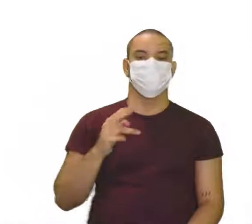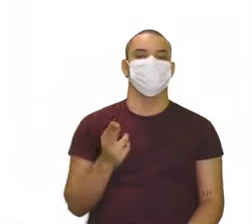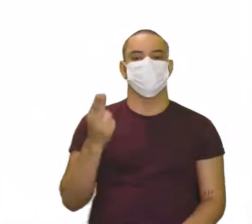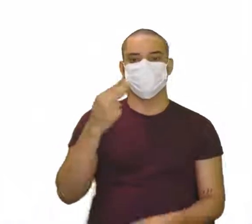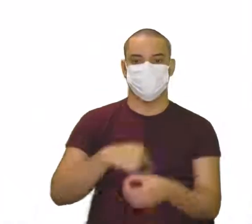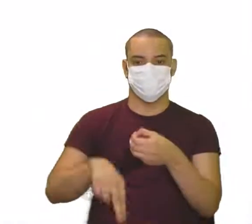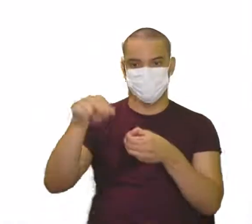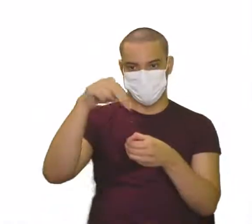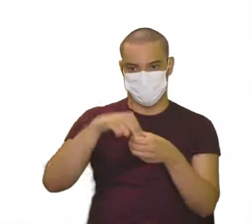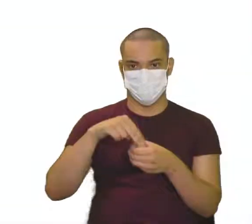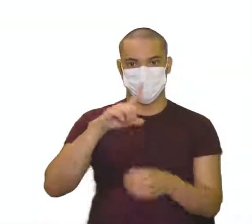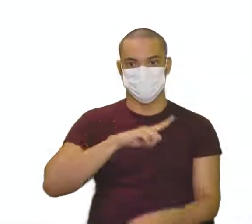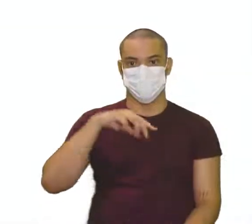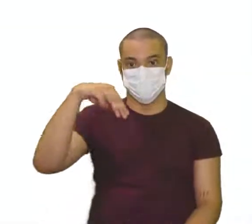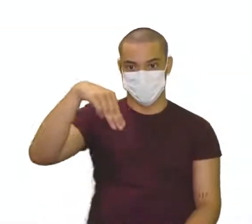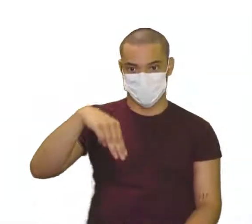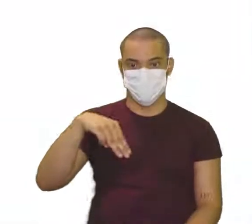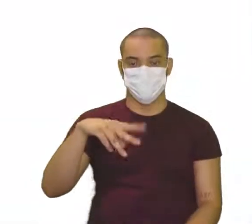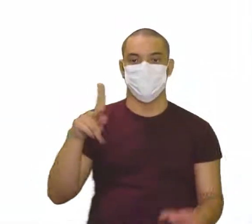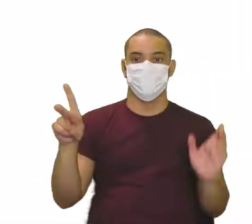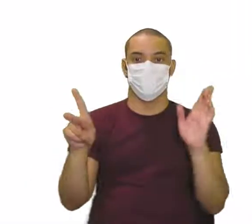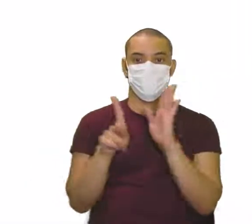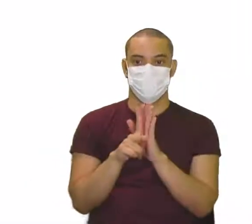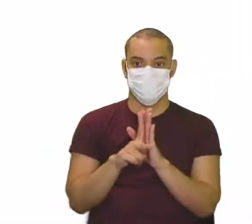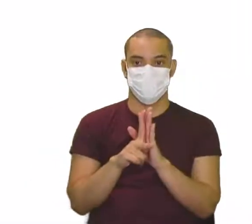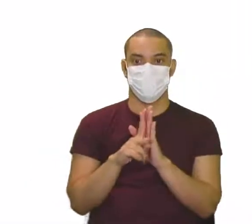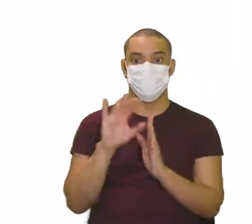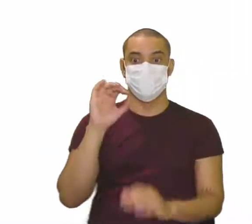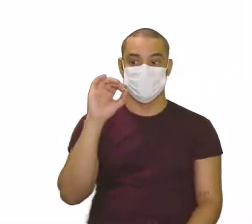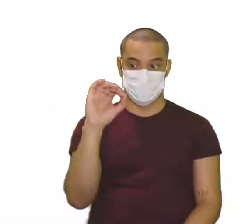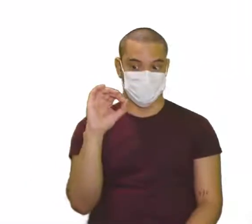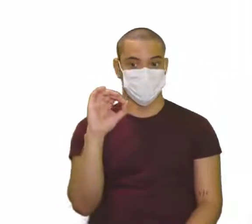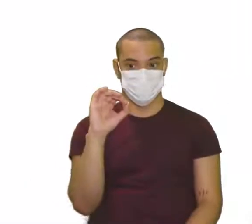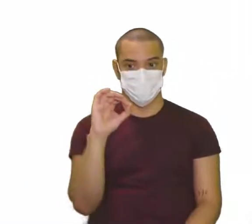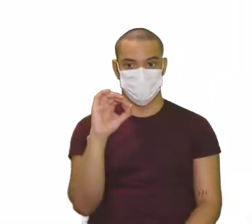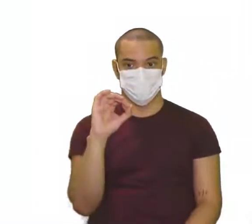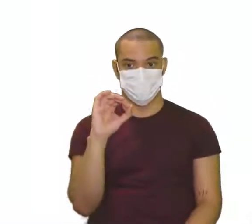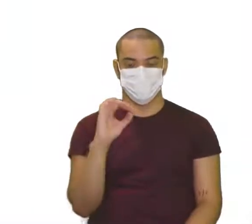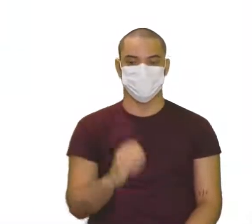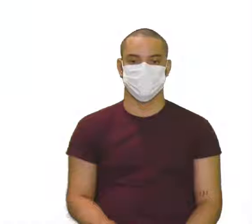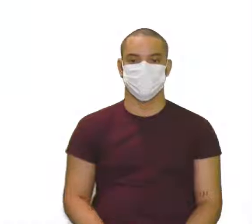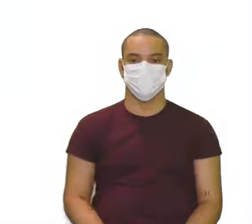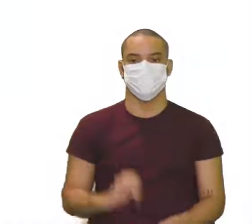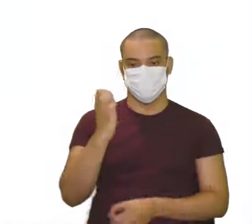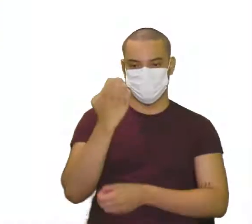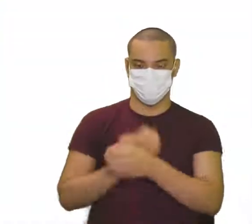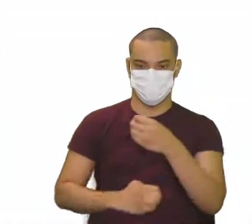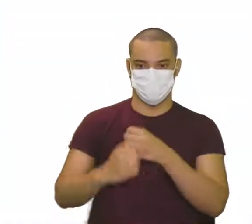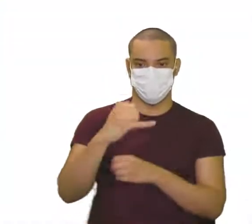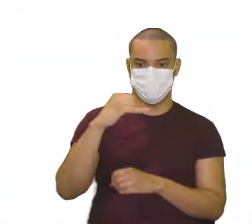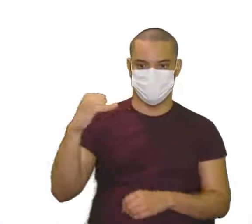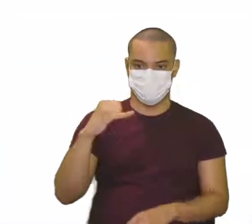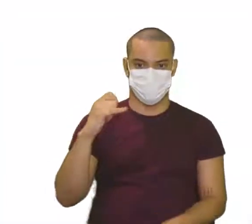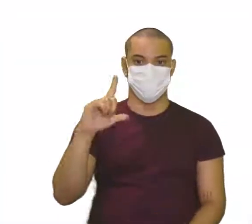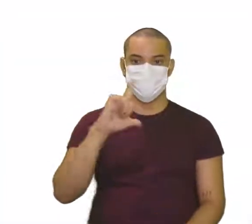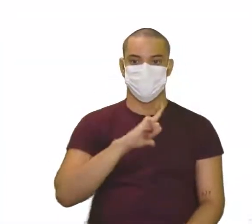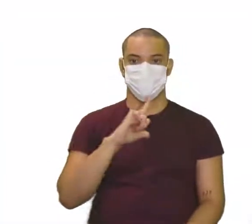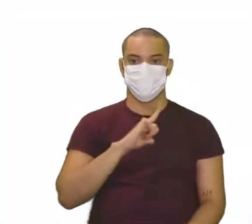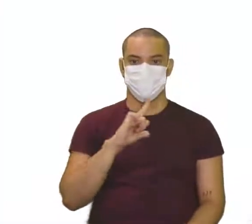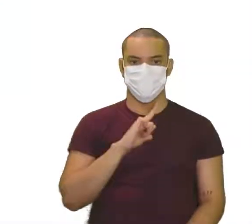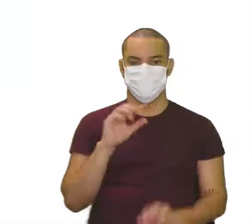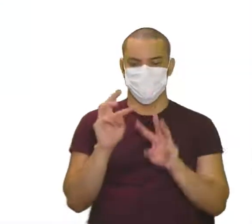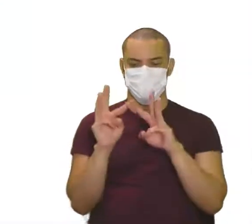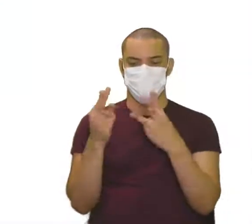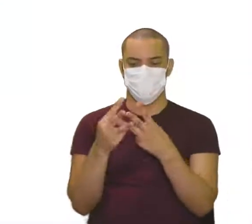aqui, ó, ele tem uma massa m, ele é portador de carga zero, né? Vamos colocar assim. O elétron, ele tem uma massinha